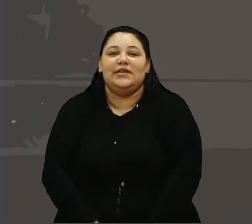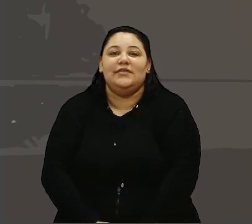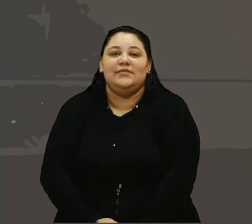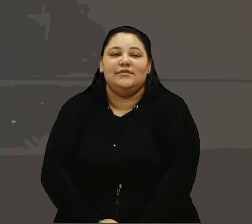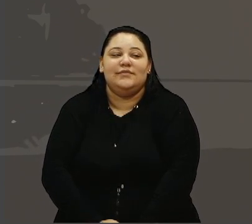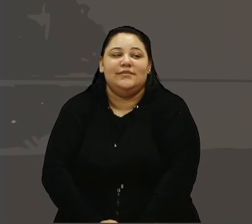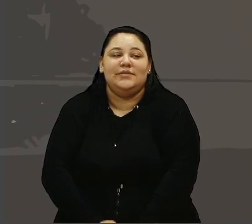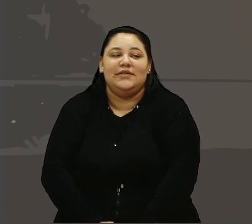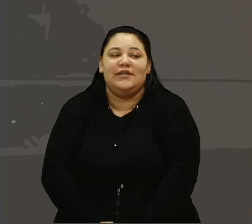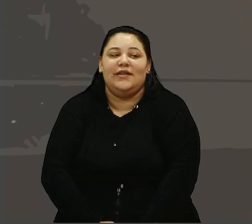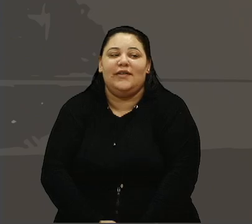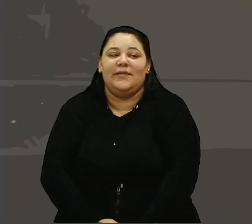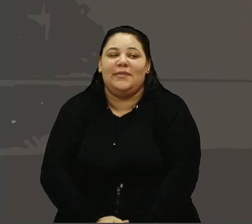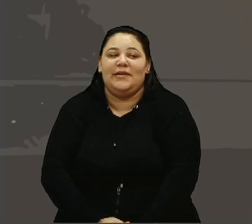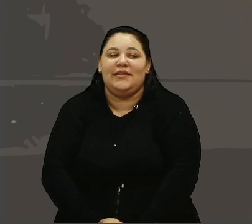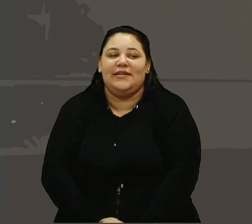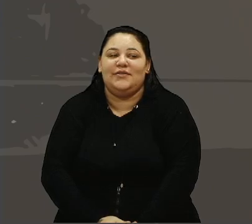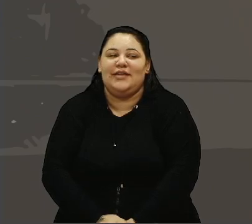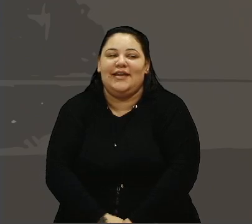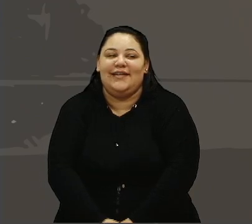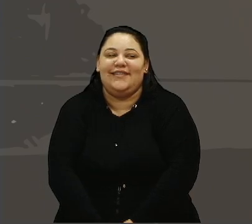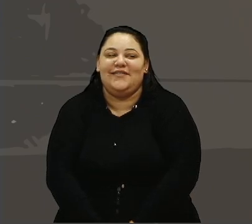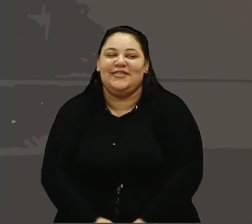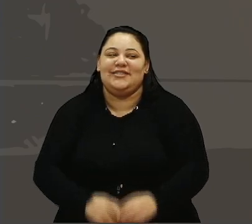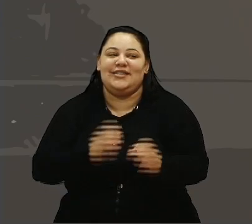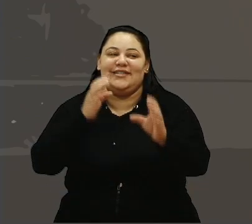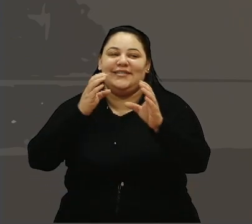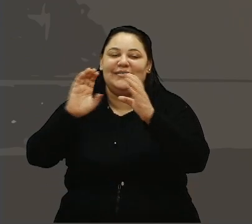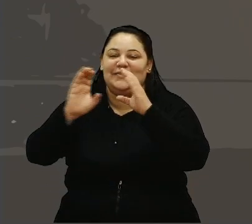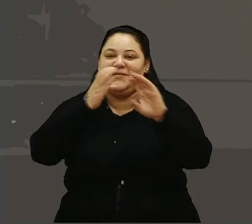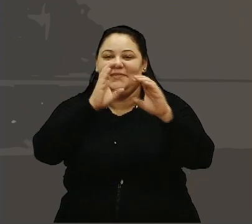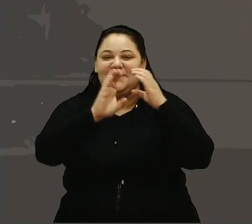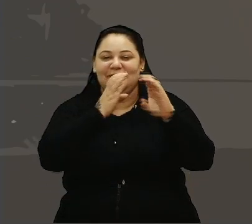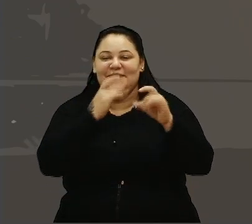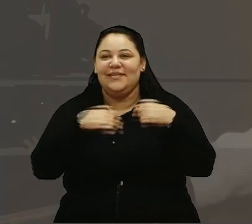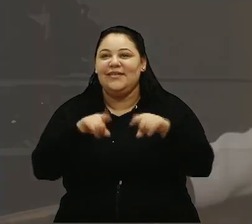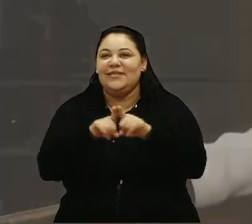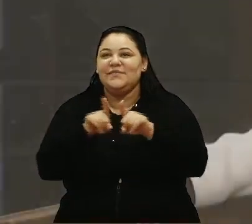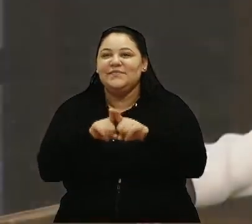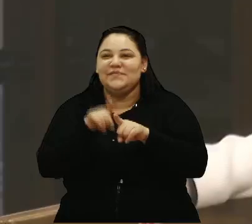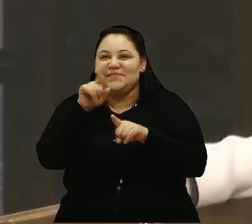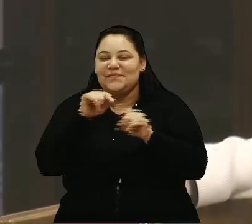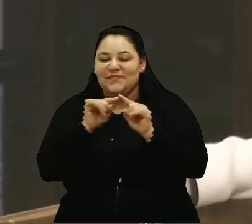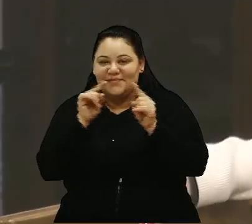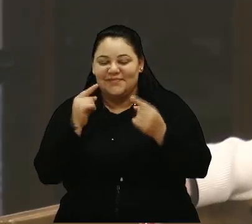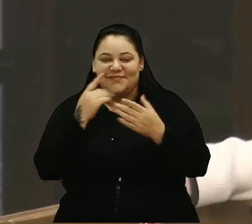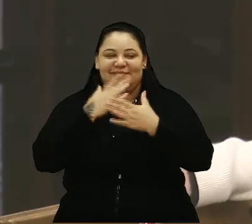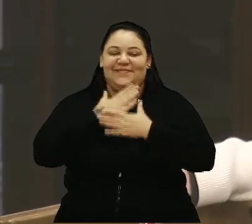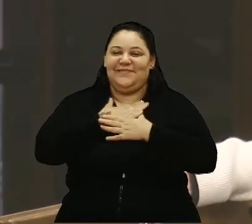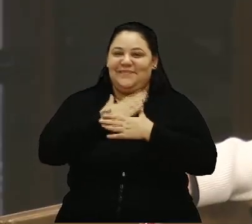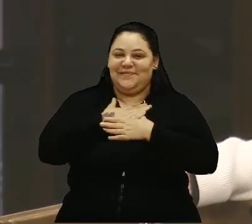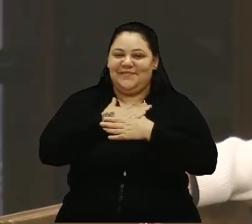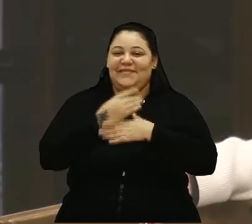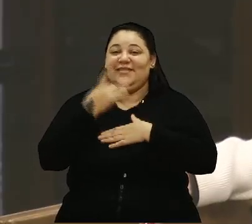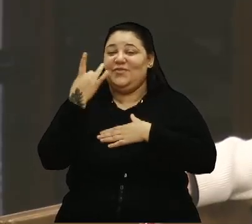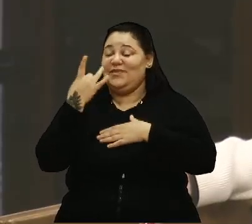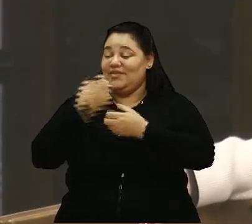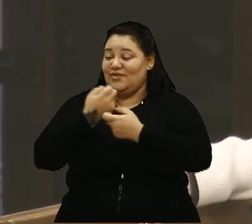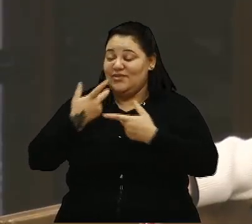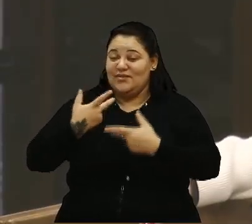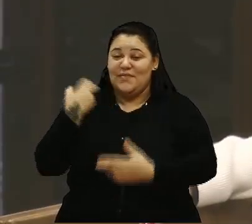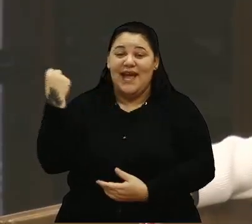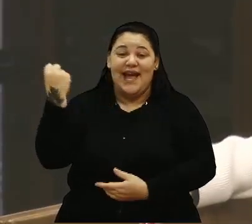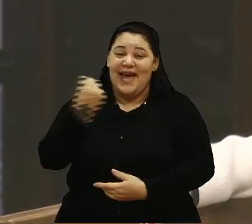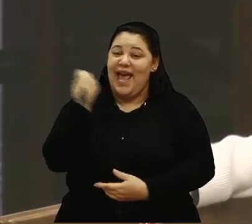são vários eventos que vão limitando o acesso por causa dessas questões. Mas, para mim, uma das coisas mais graves é o